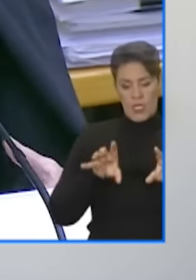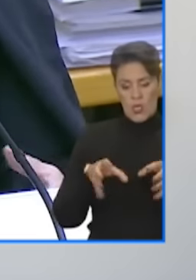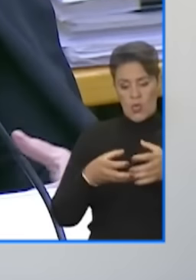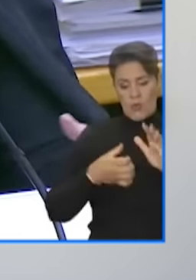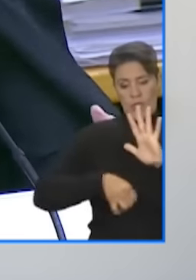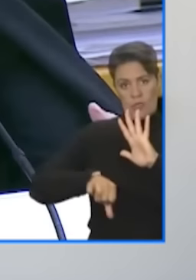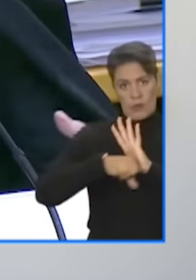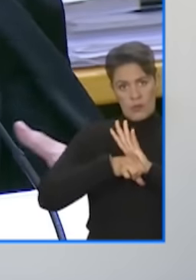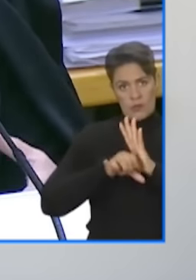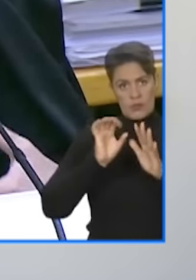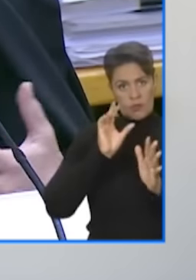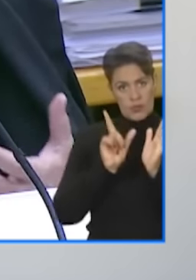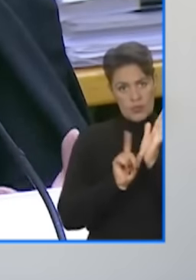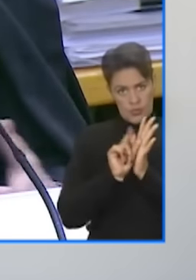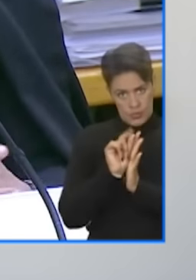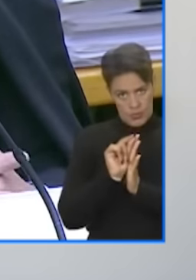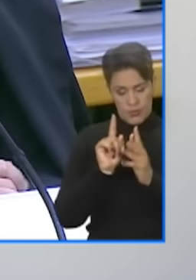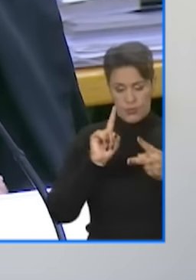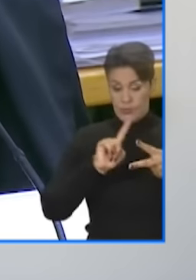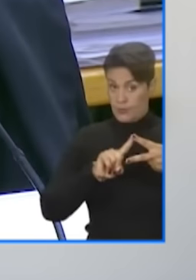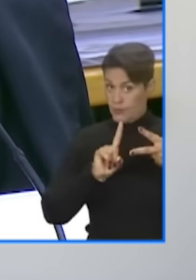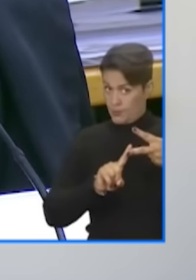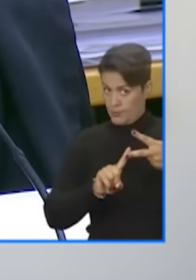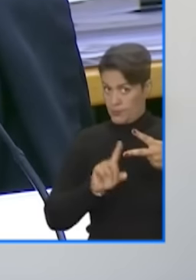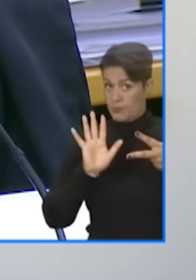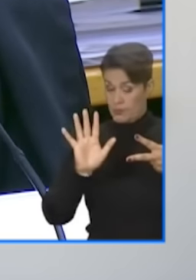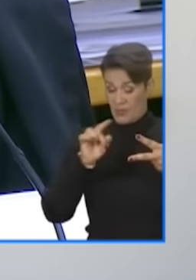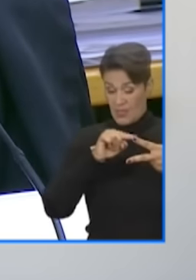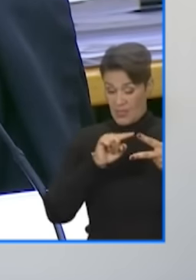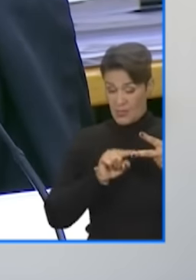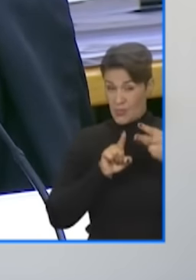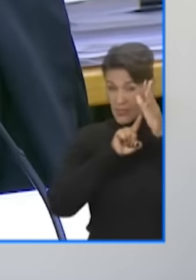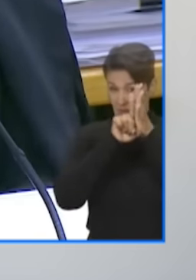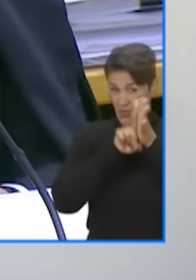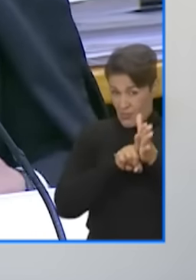reportagem coloca aí em dúvida os trâmites desses